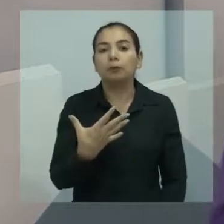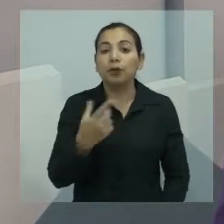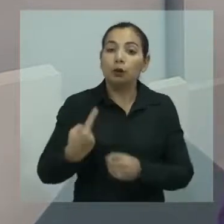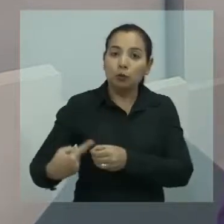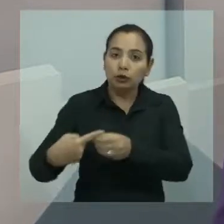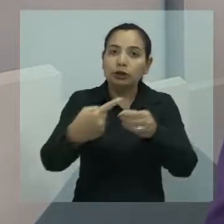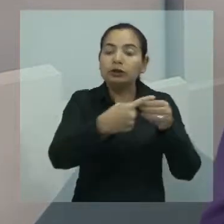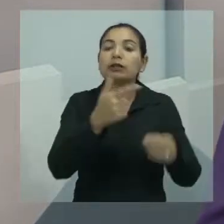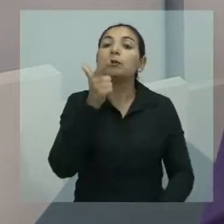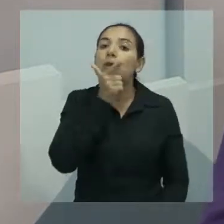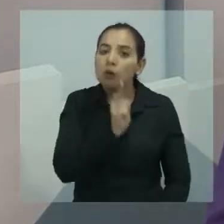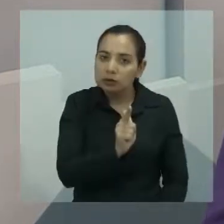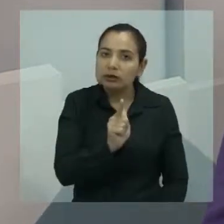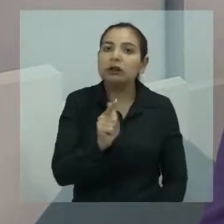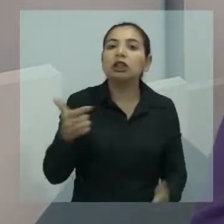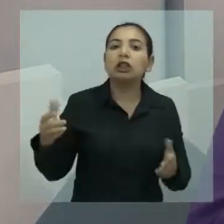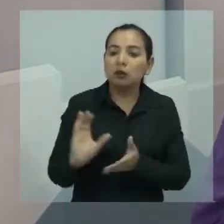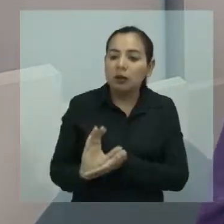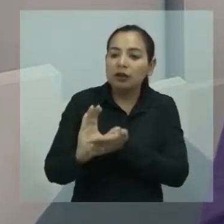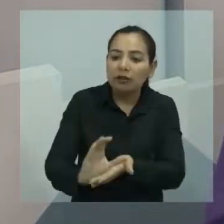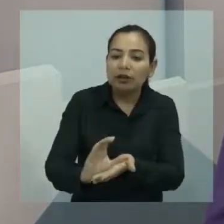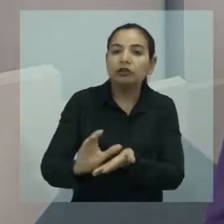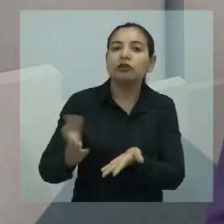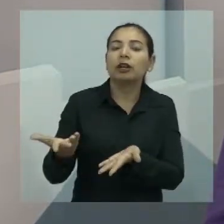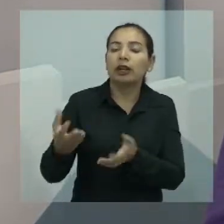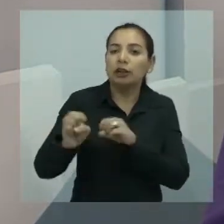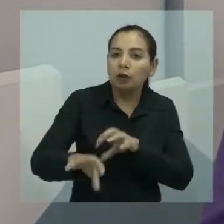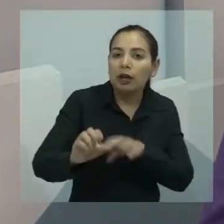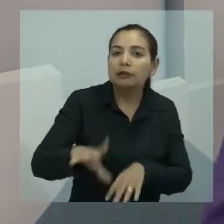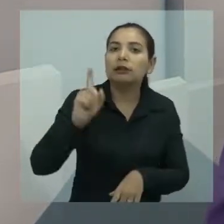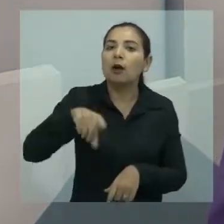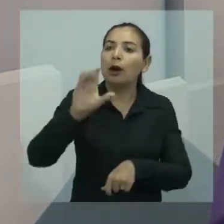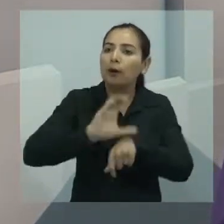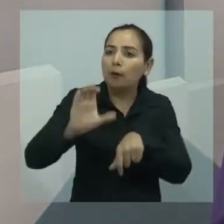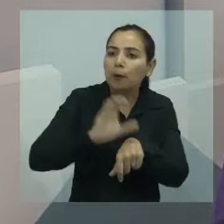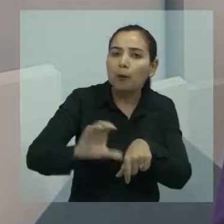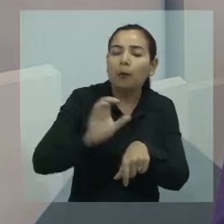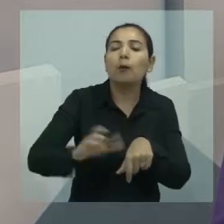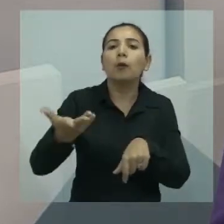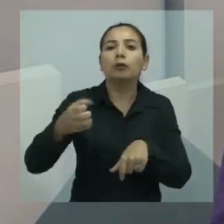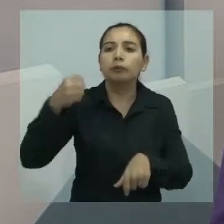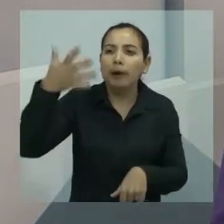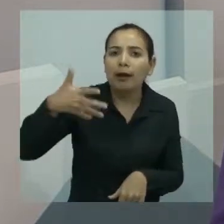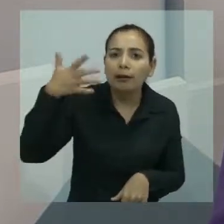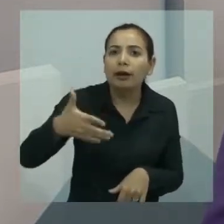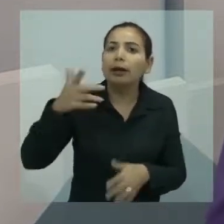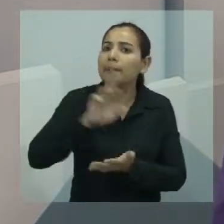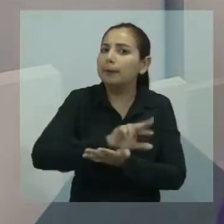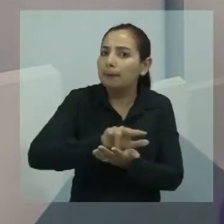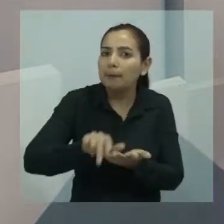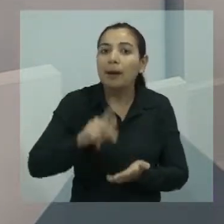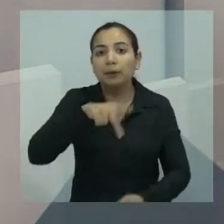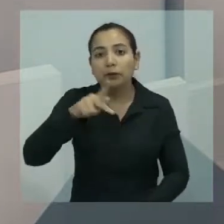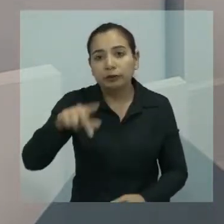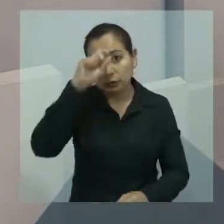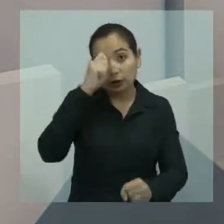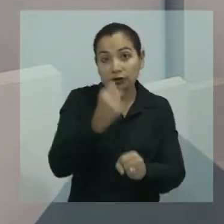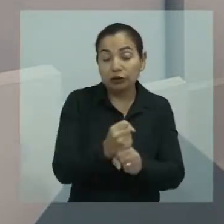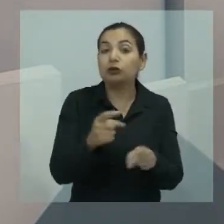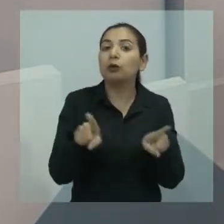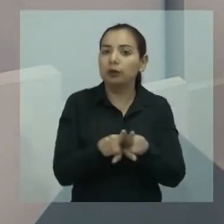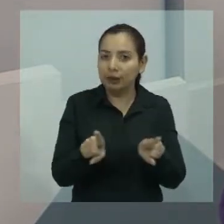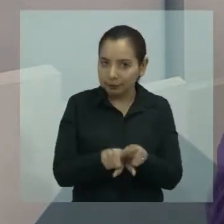limite para que esse processo pudesse ser realizado. Os municípios conseguiram investir na educação, na